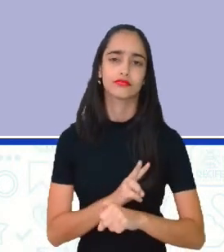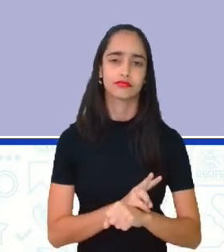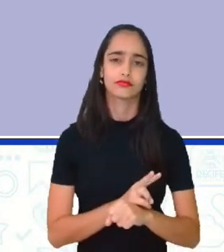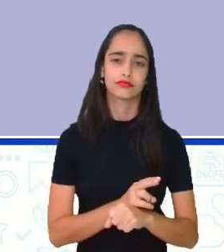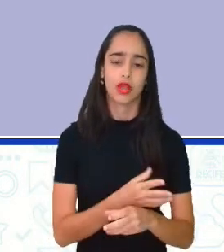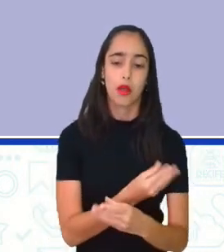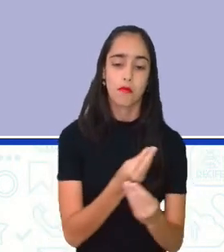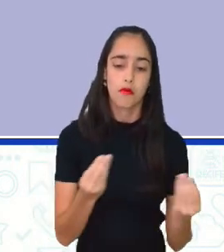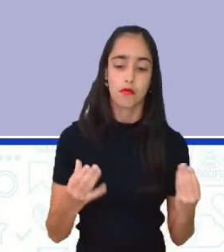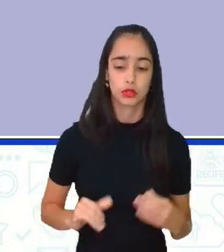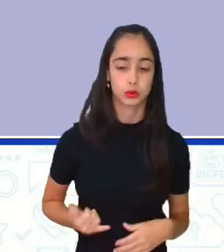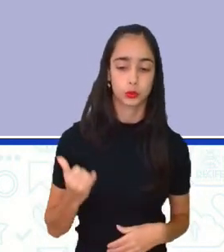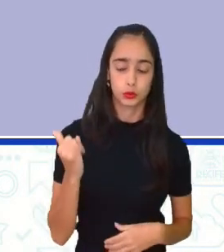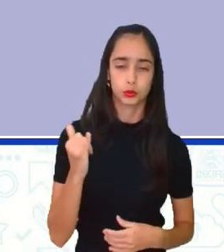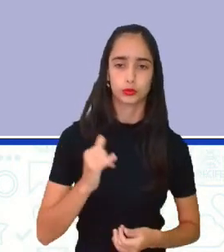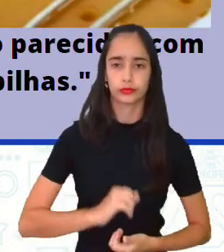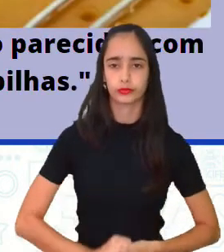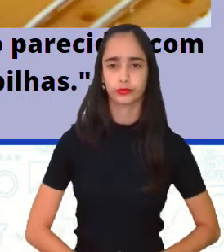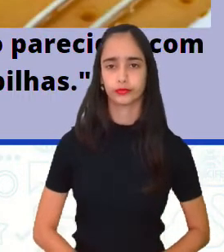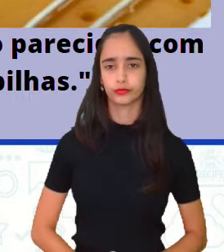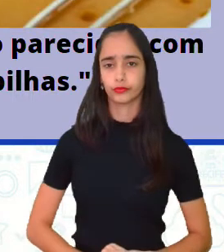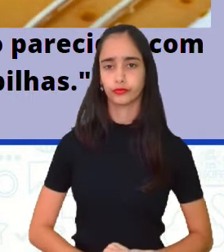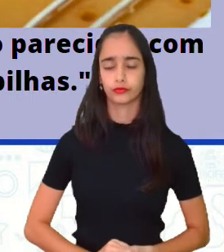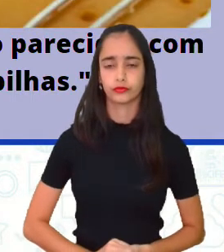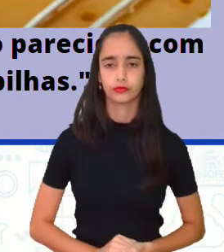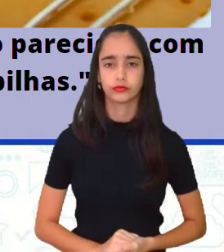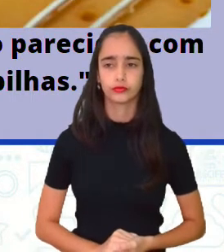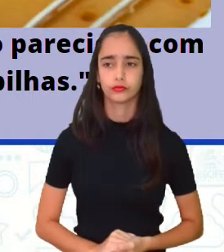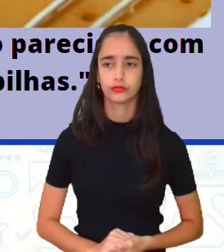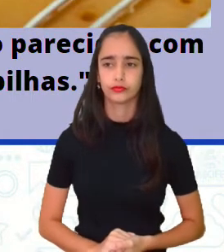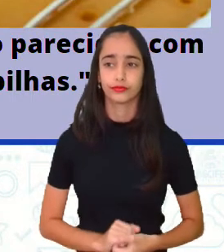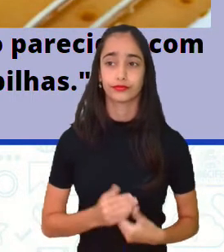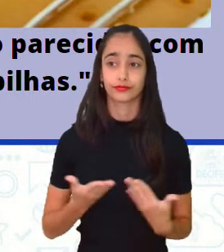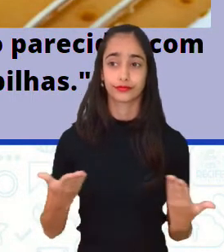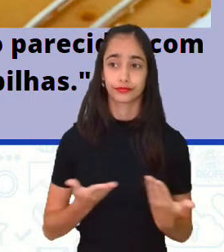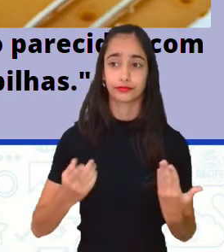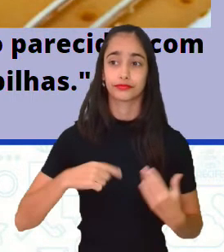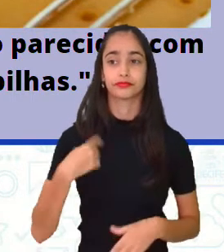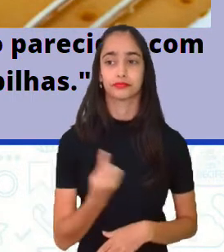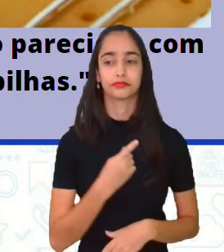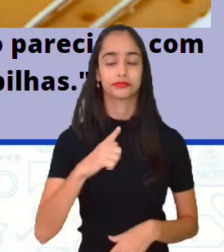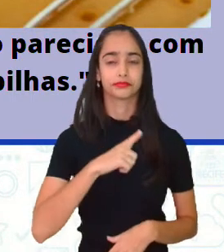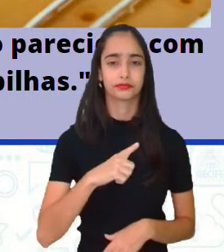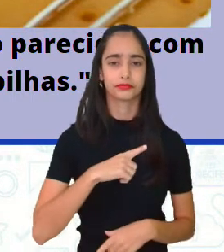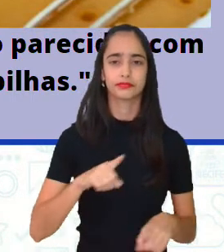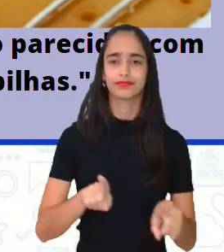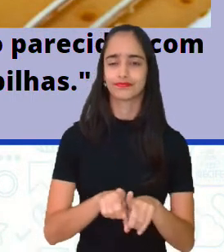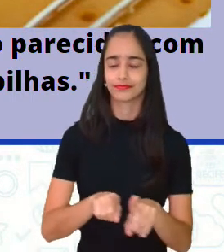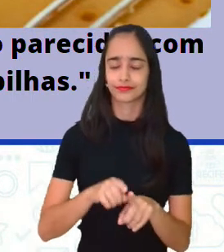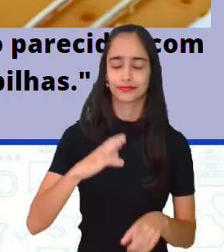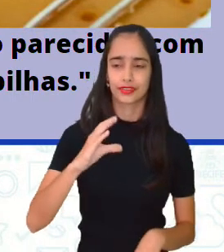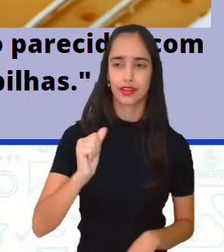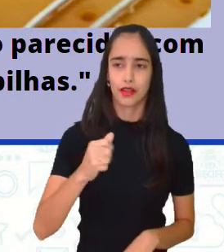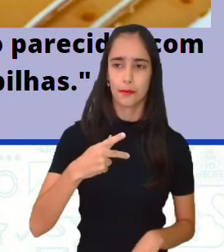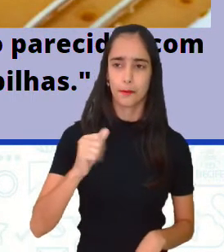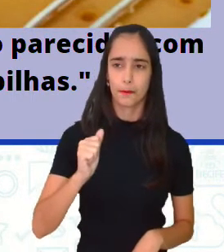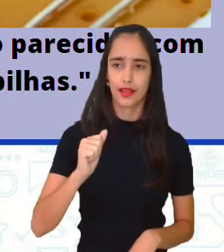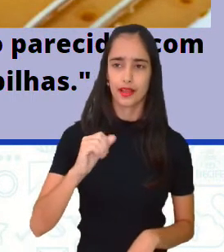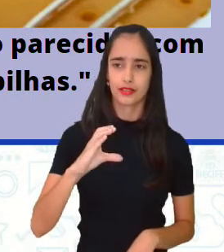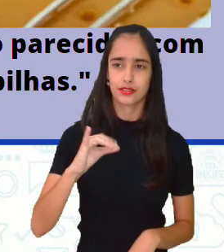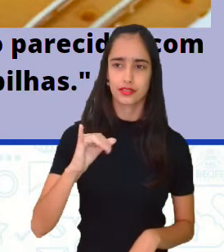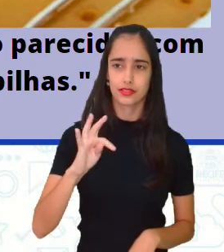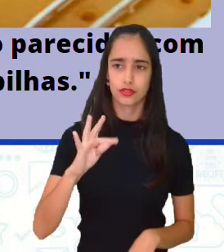no aparelho eletrônico que estiver. E aqui nós temos também os capacitores, também chamado